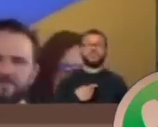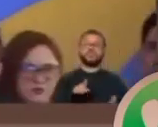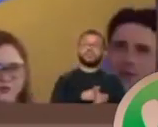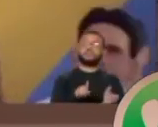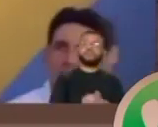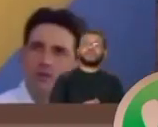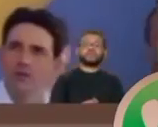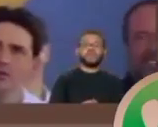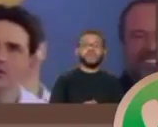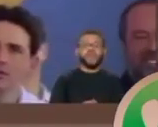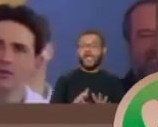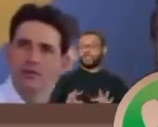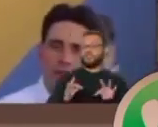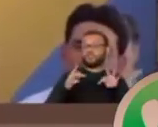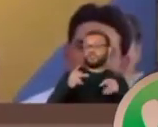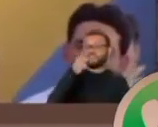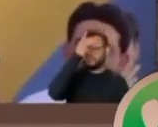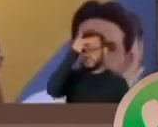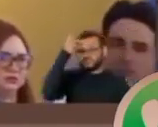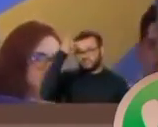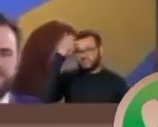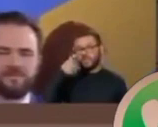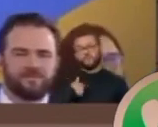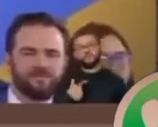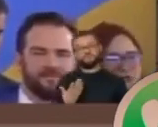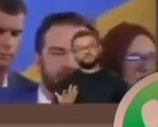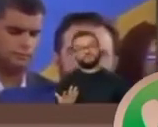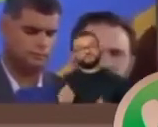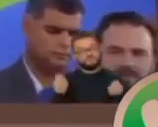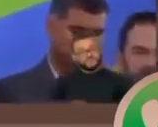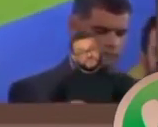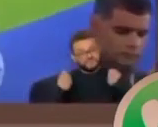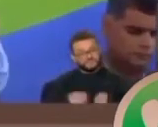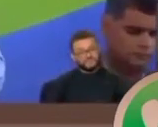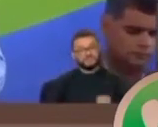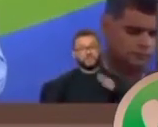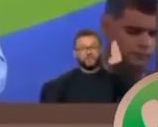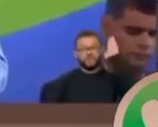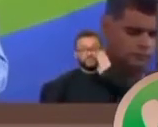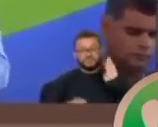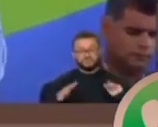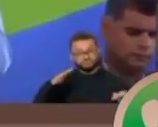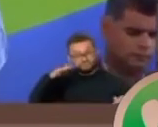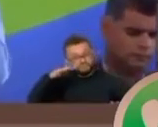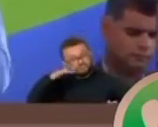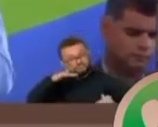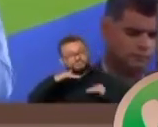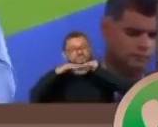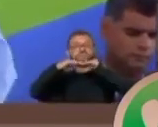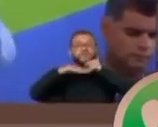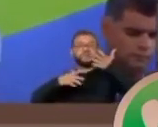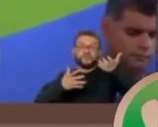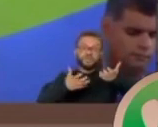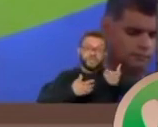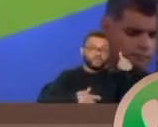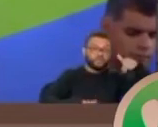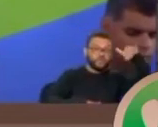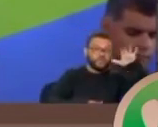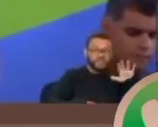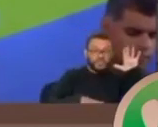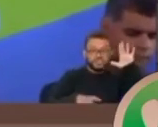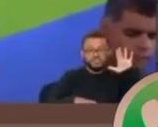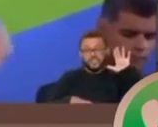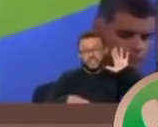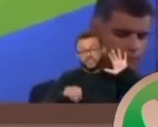muita coisa a todo mundo. Mas é preciso que a gente torne o Brasil um pouco mais igual. Eu quero o nordestino indo para o sul do